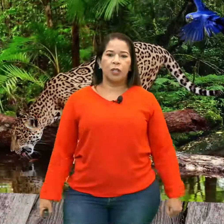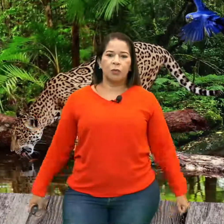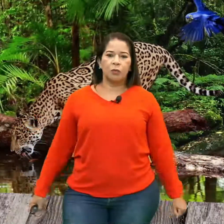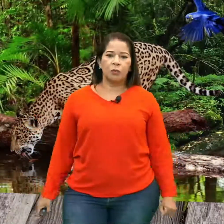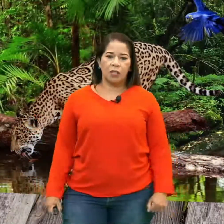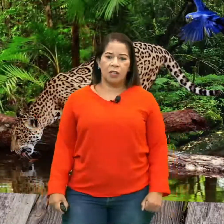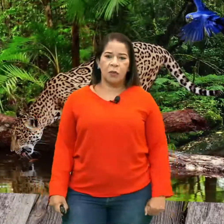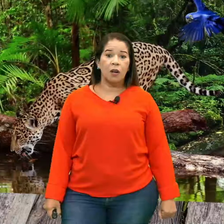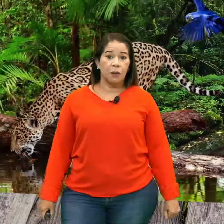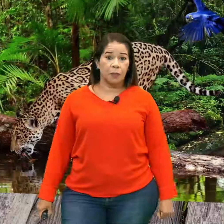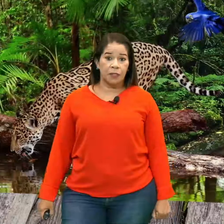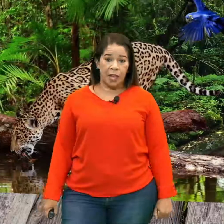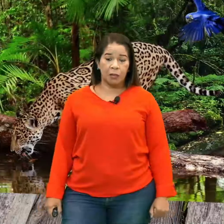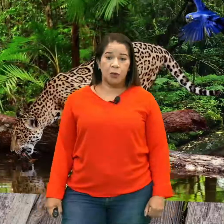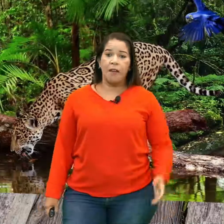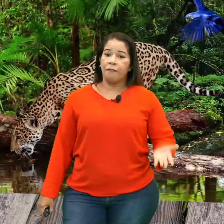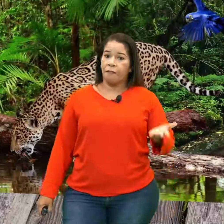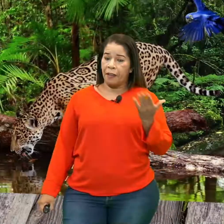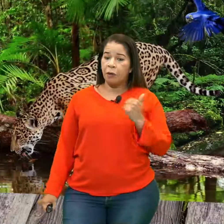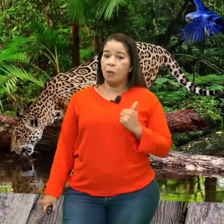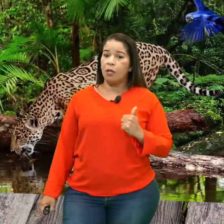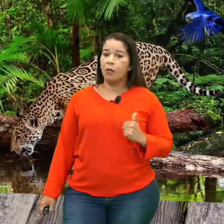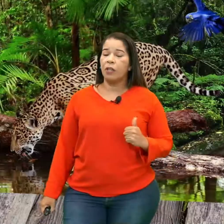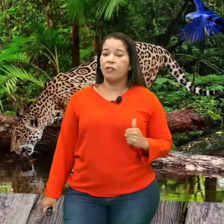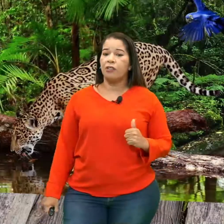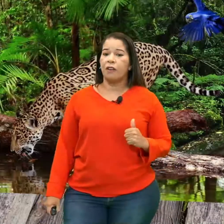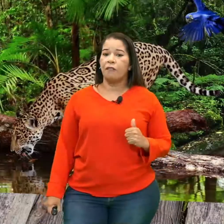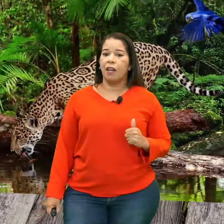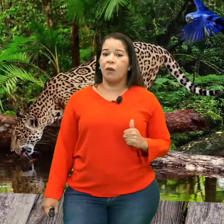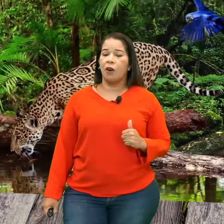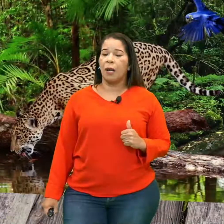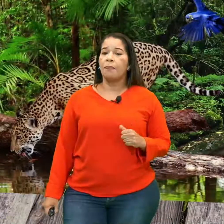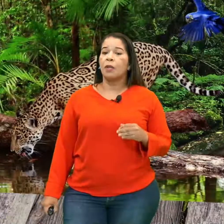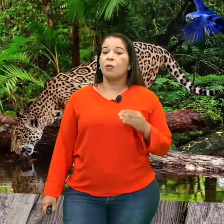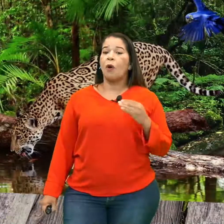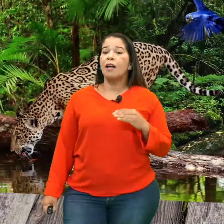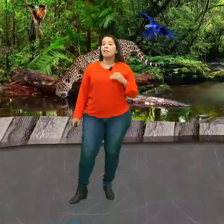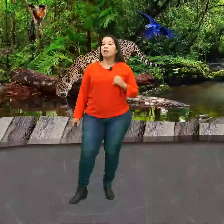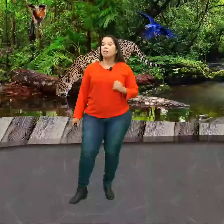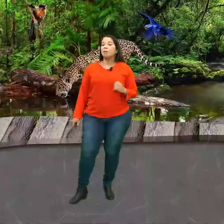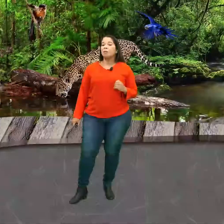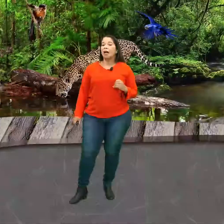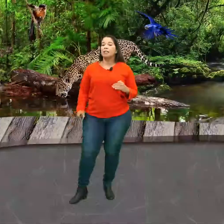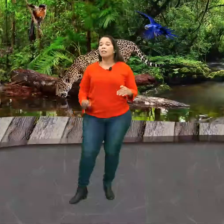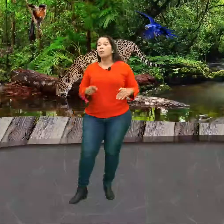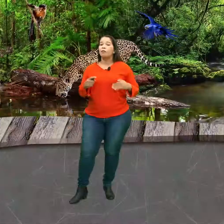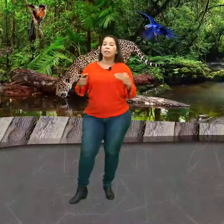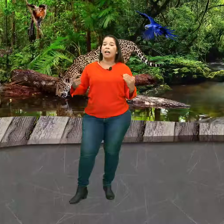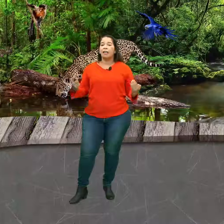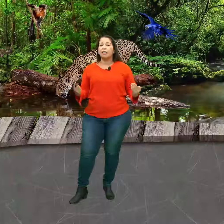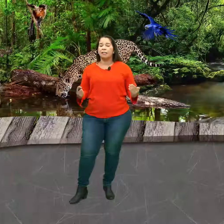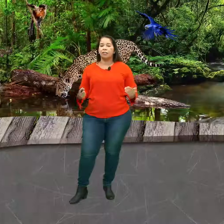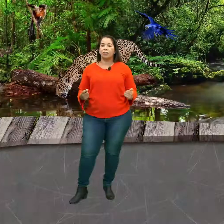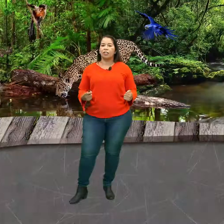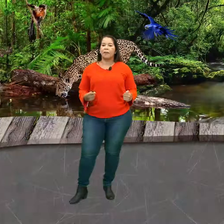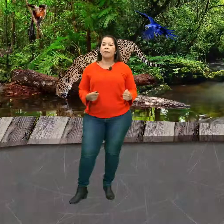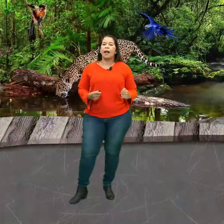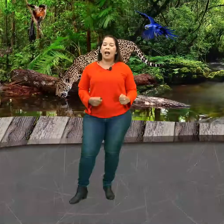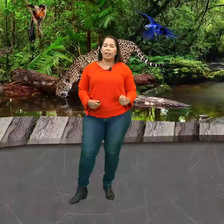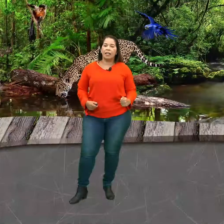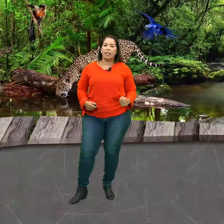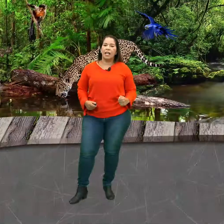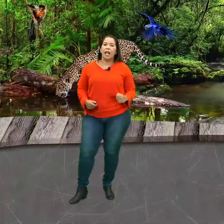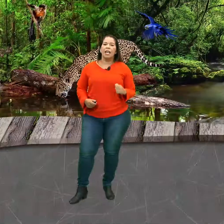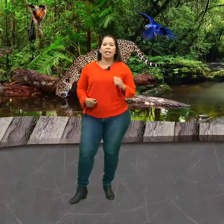do conteúdo do terceiro ano, certo? Vem comigo que a gente vai ver agora quais são as novidades que a gente